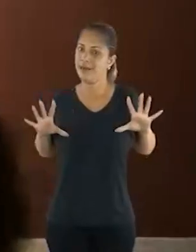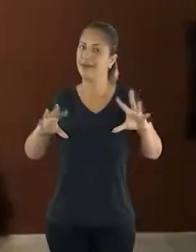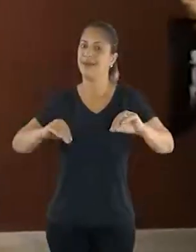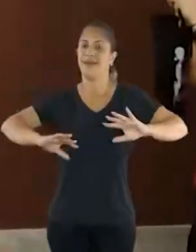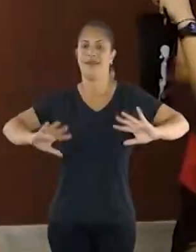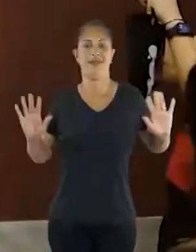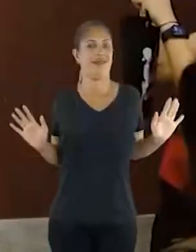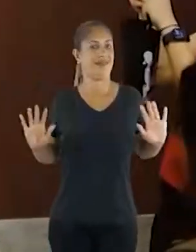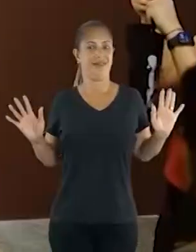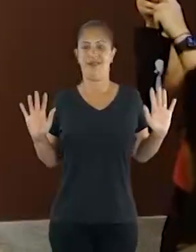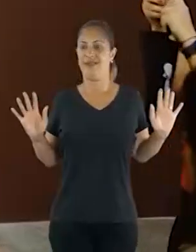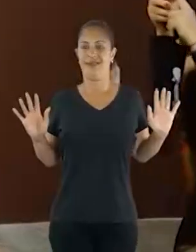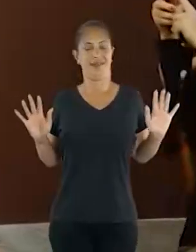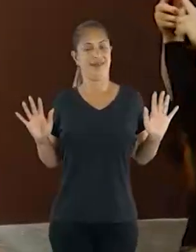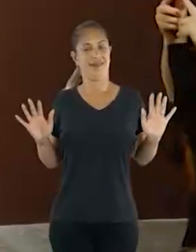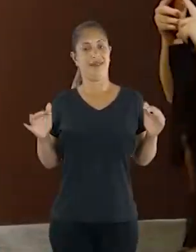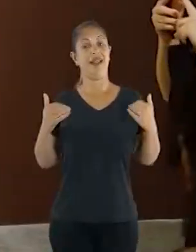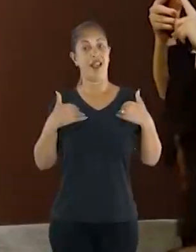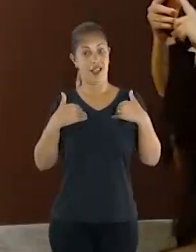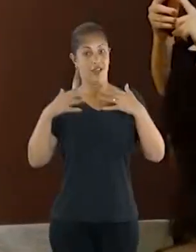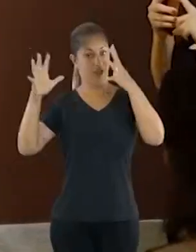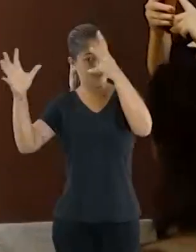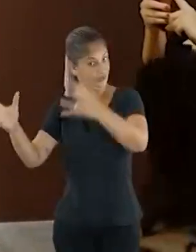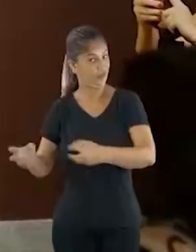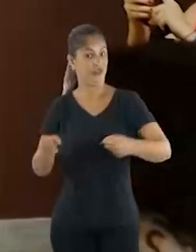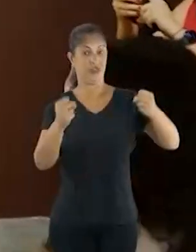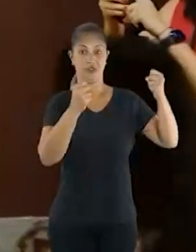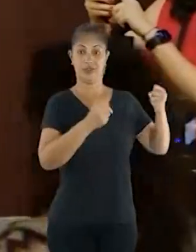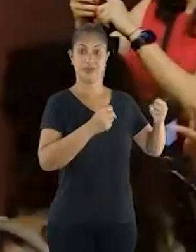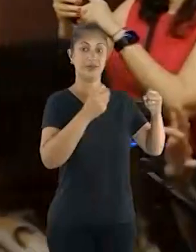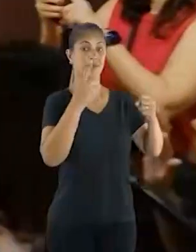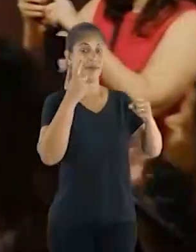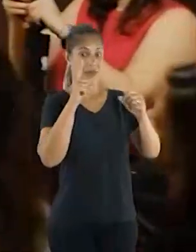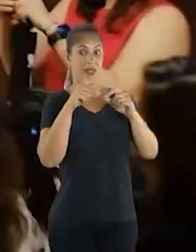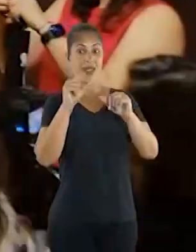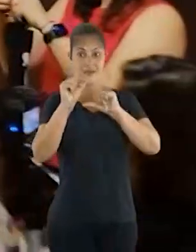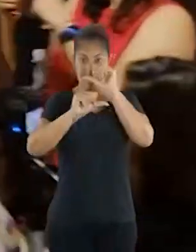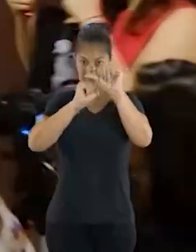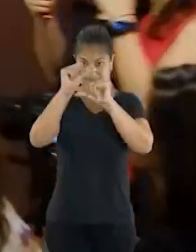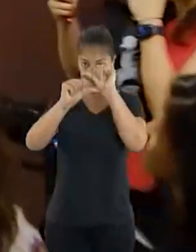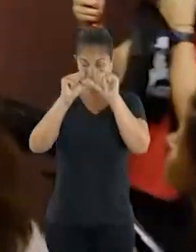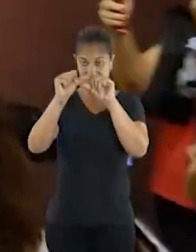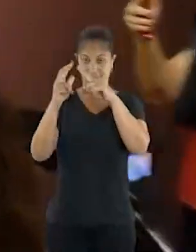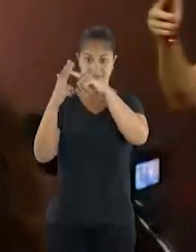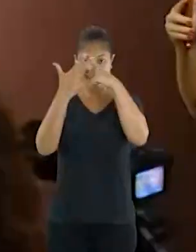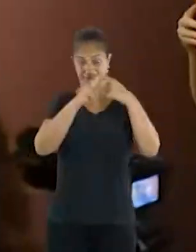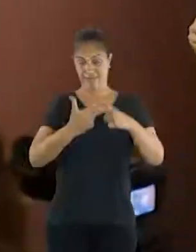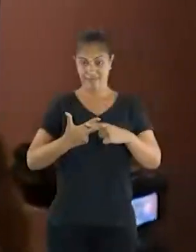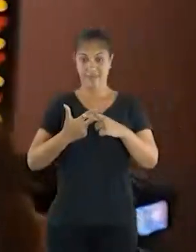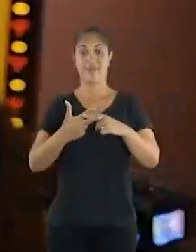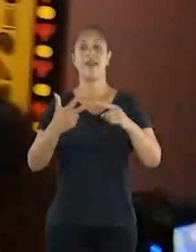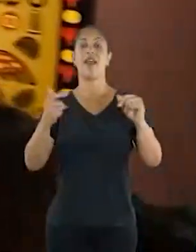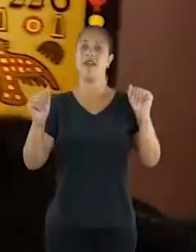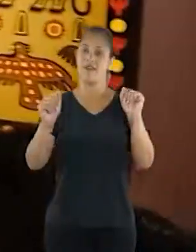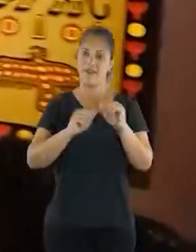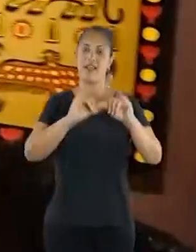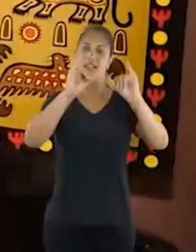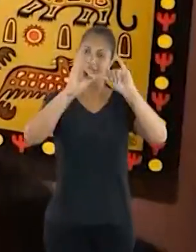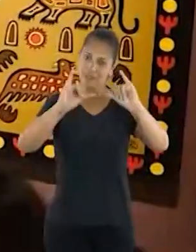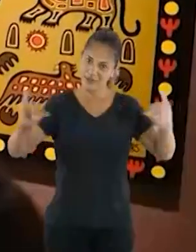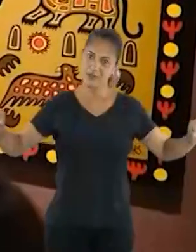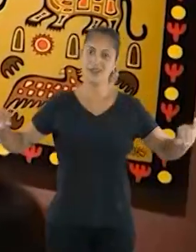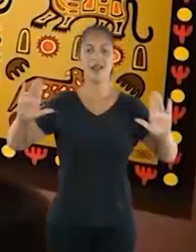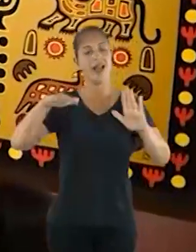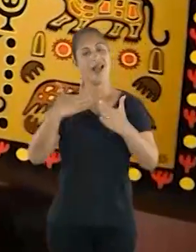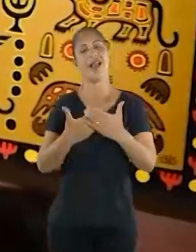levar, nem botar a mão. Eu já tirei ali do restauro, né? E já foi para a exposição